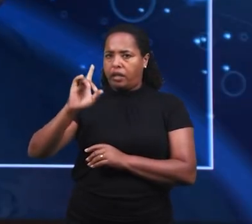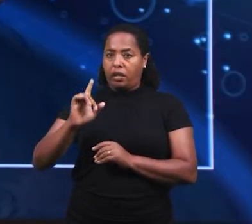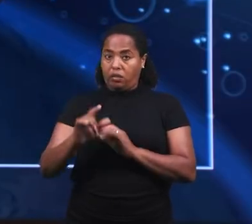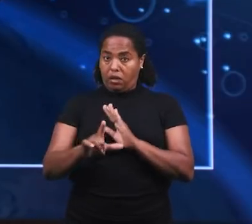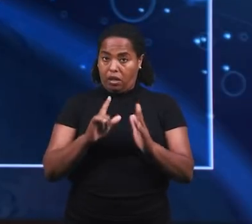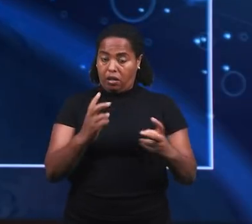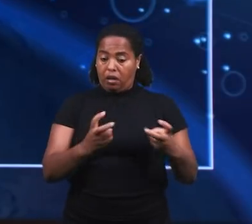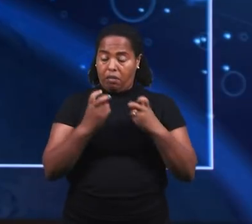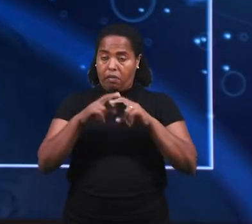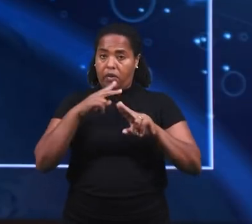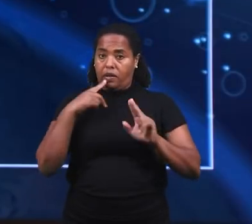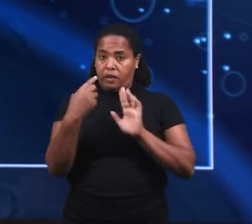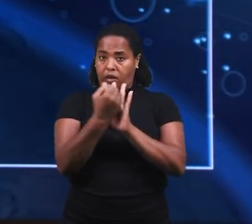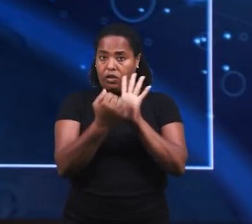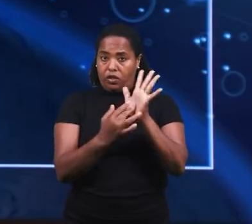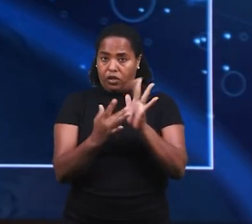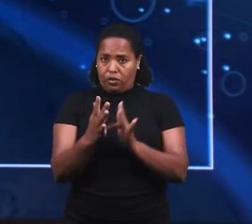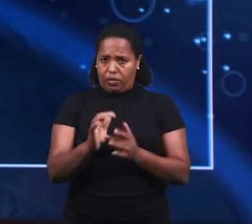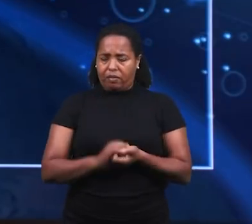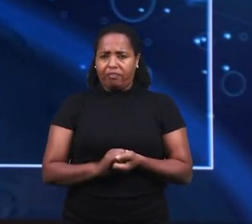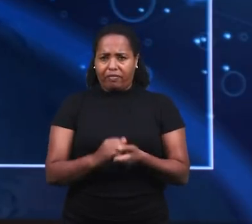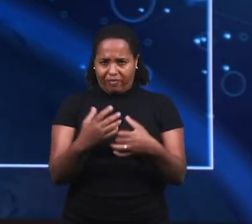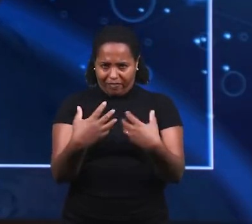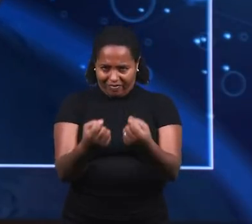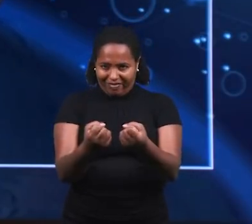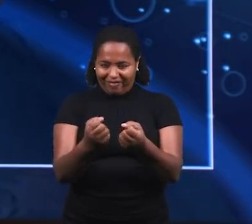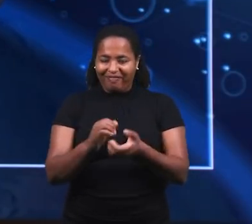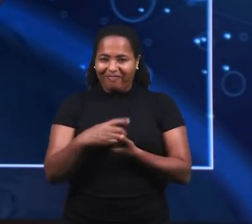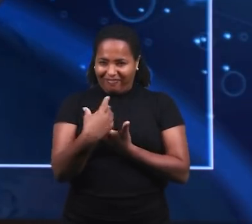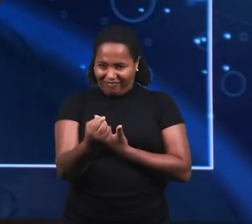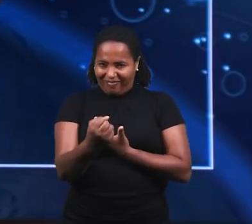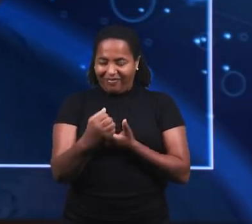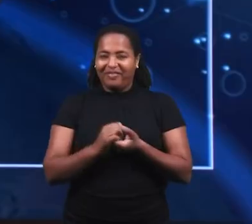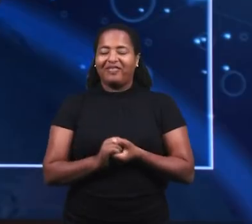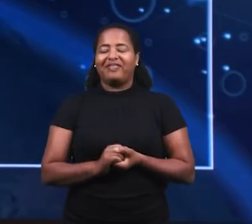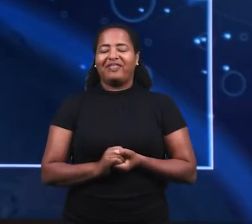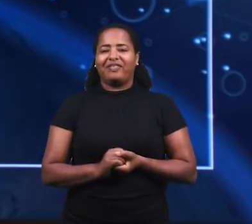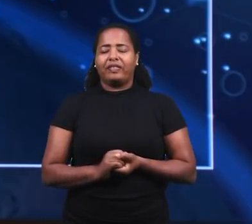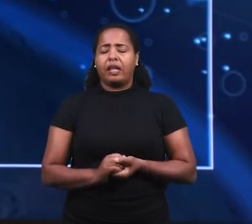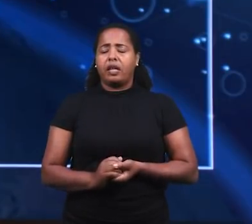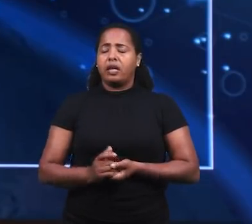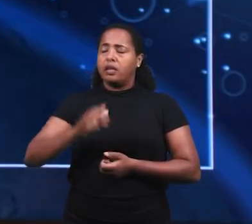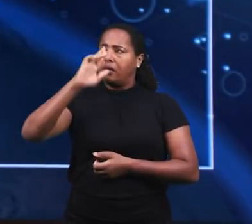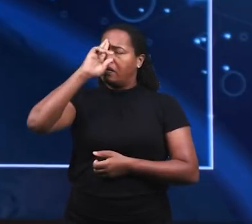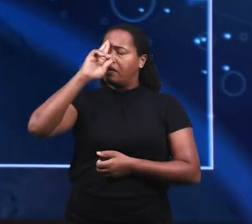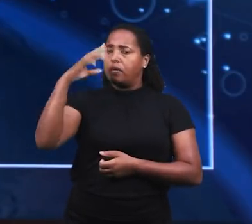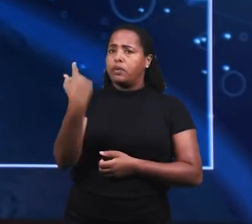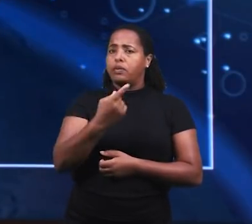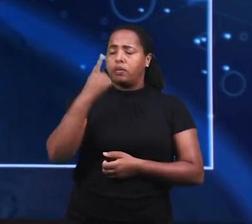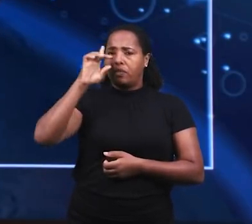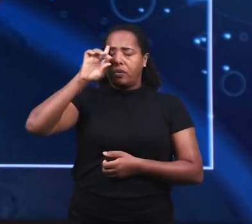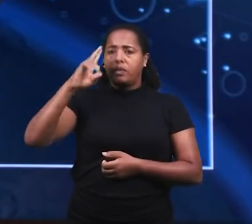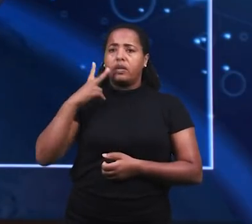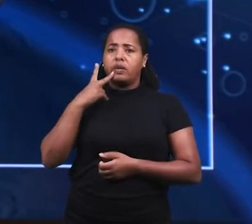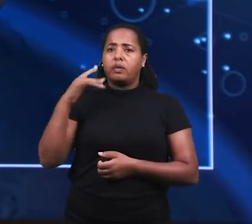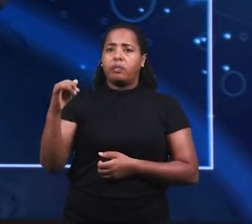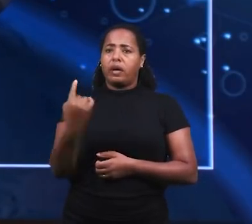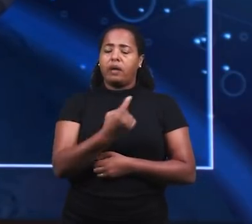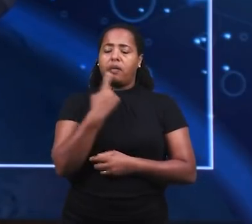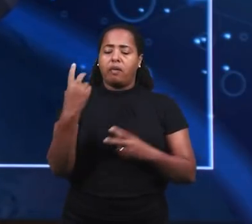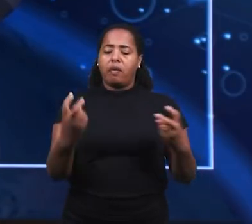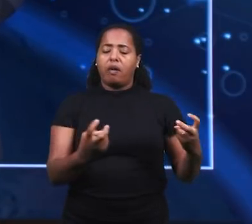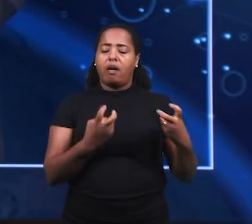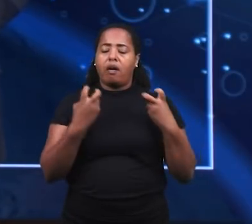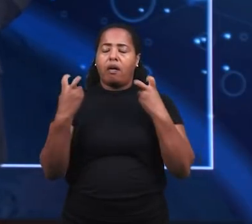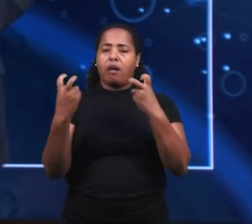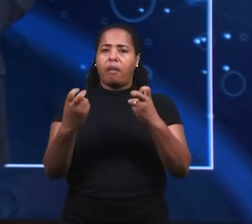nós orarmos ao Senhor nosso Deus, clamando pelo sangue de Jesus. Vamos orar comigo. Oremos.